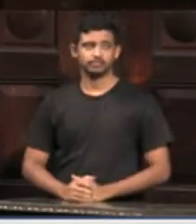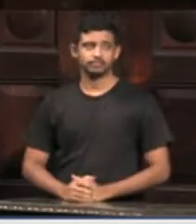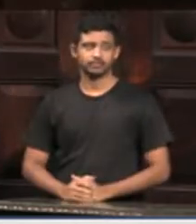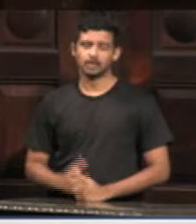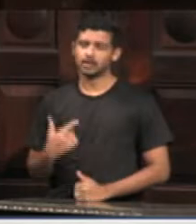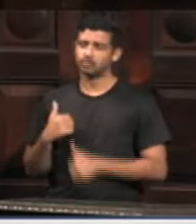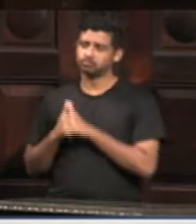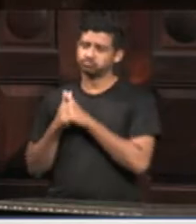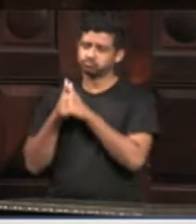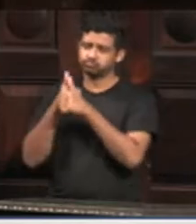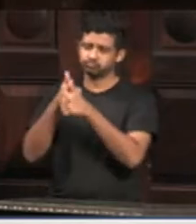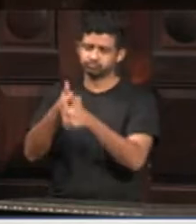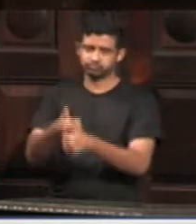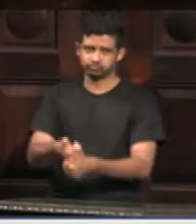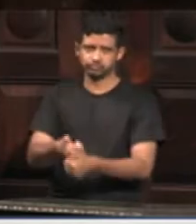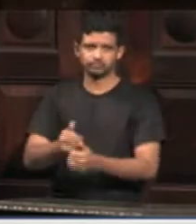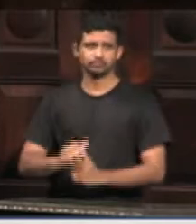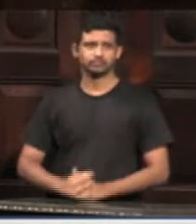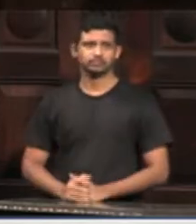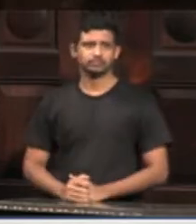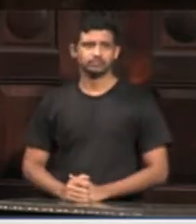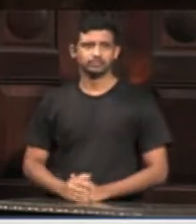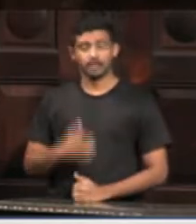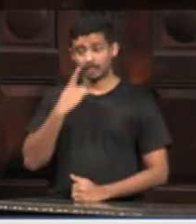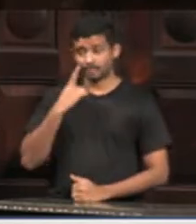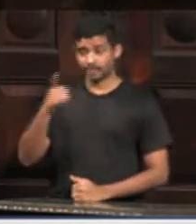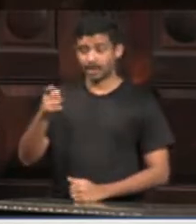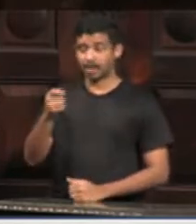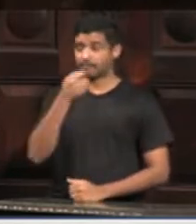Acompanhei a entrevista